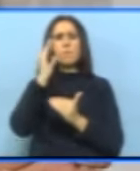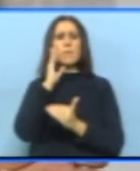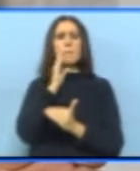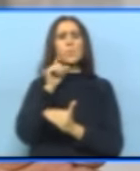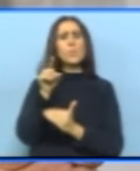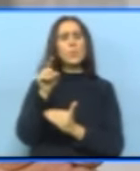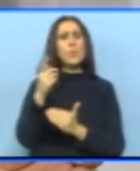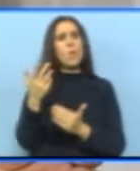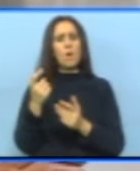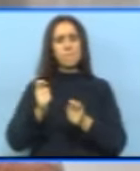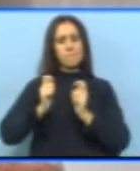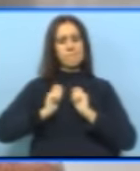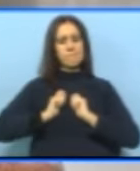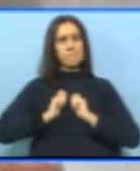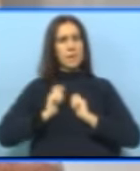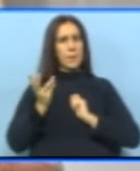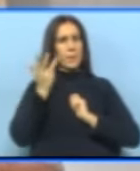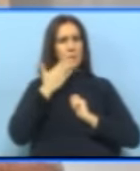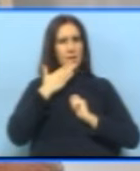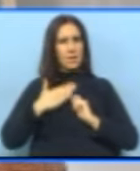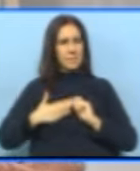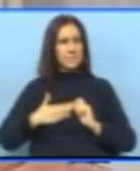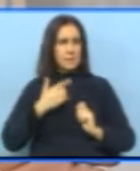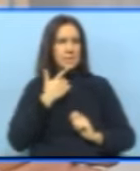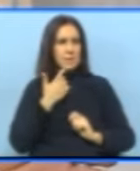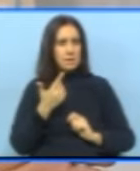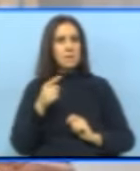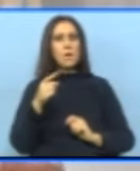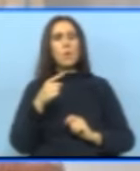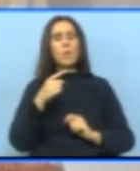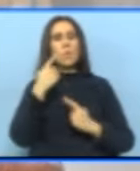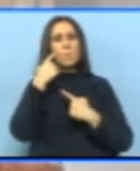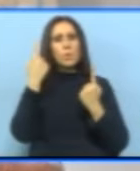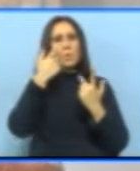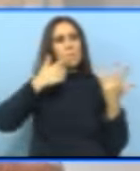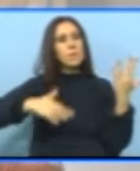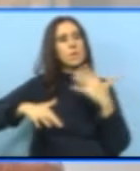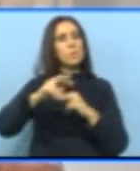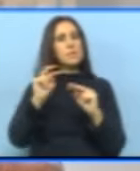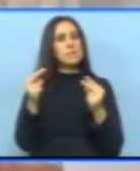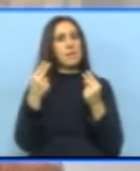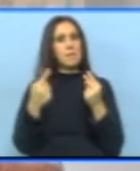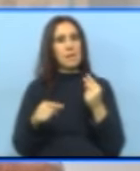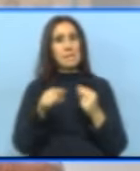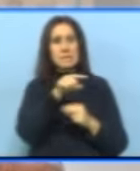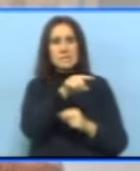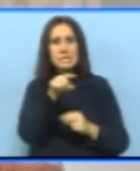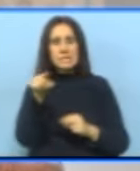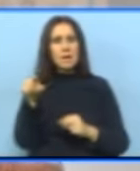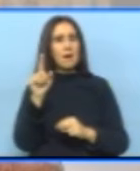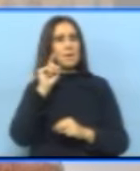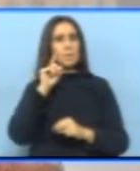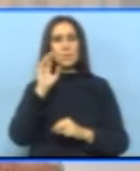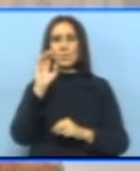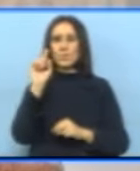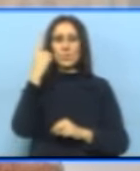nos títulos que se carregam, entende, na exposição pública que se tem. Nada disso é tão